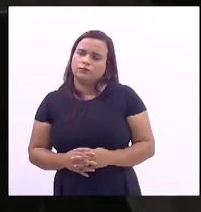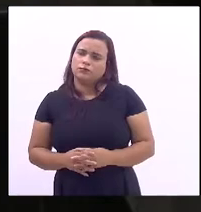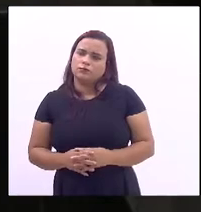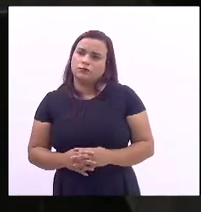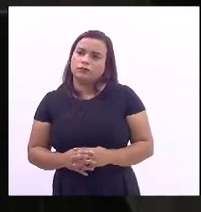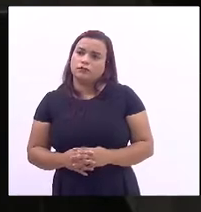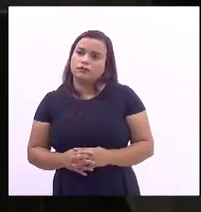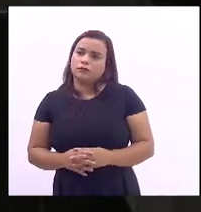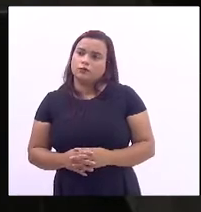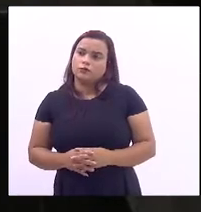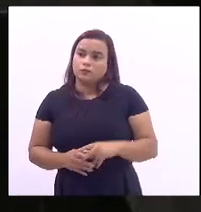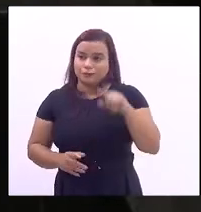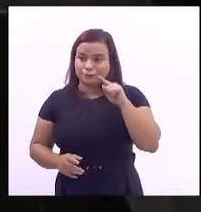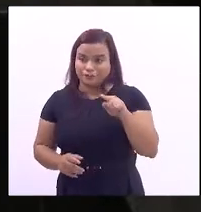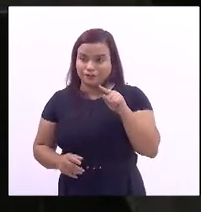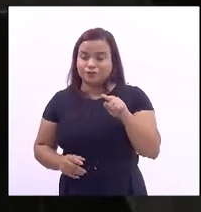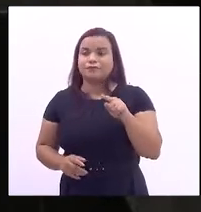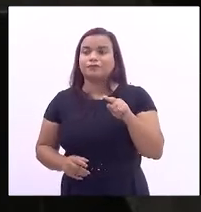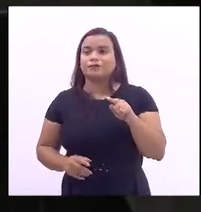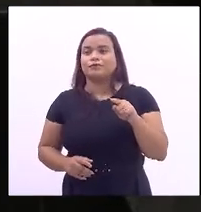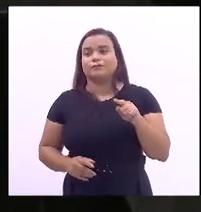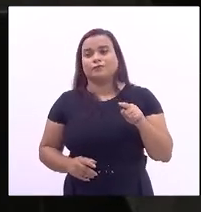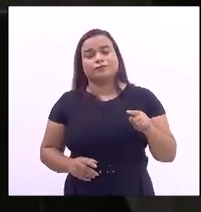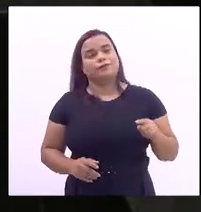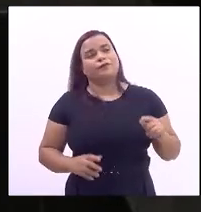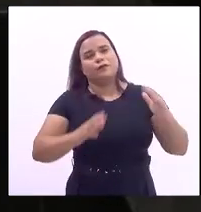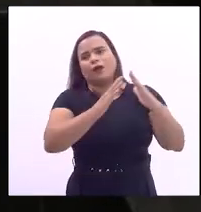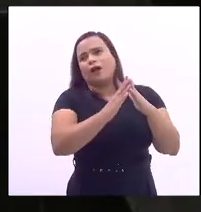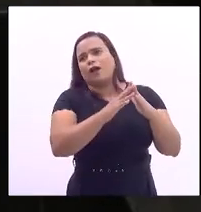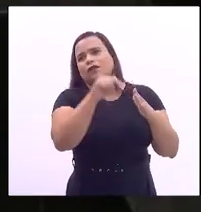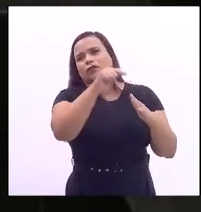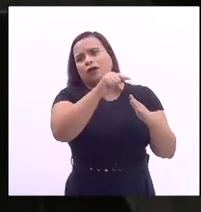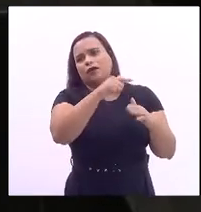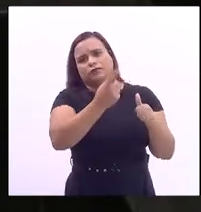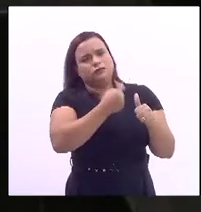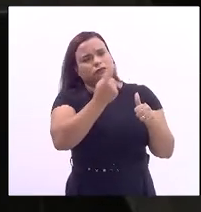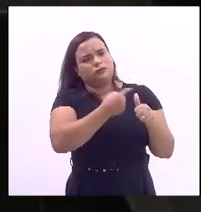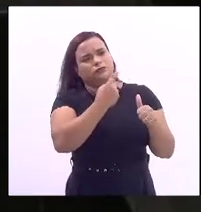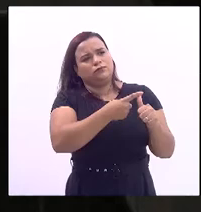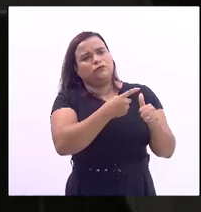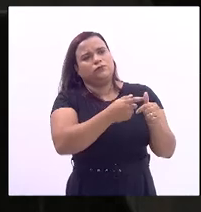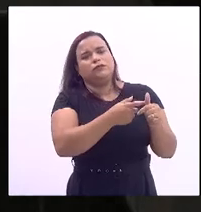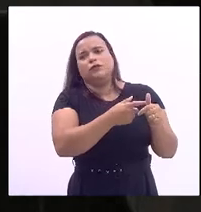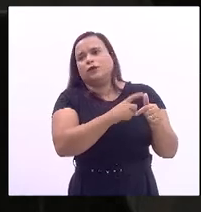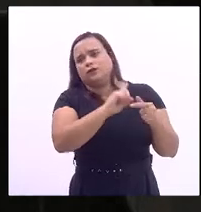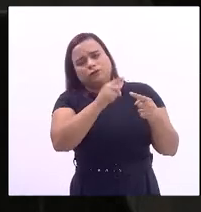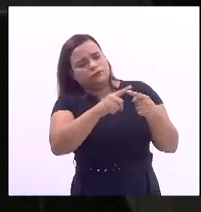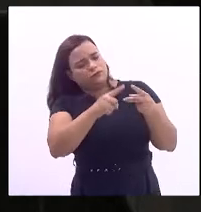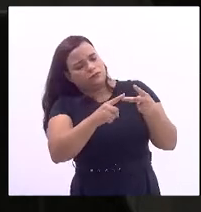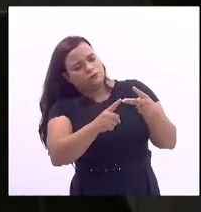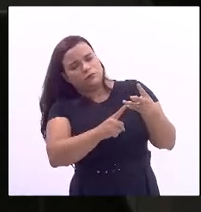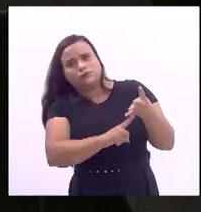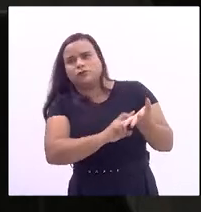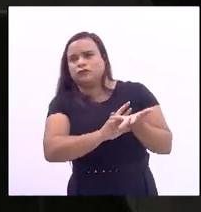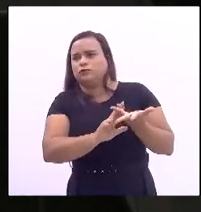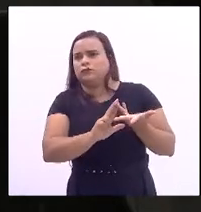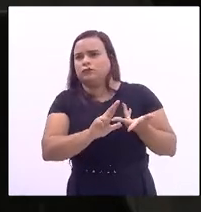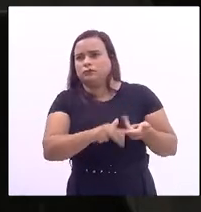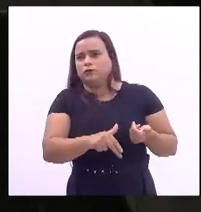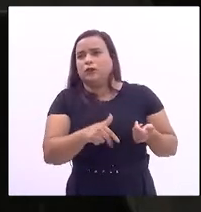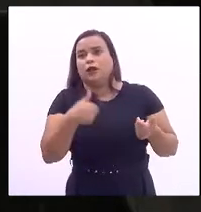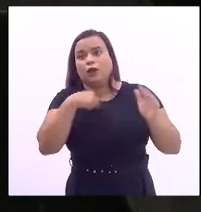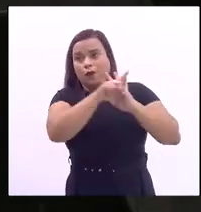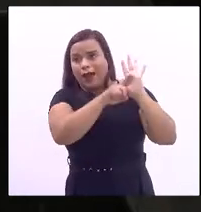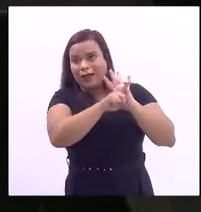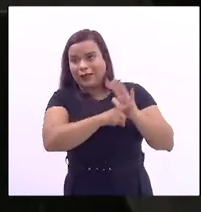que este móvel possa ser um puxador de todos os outros se bem que não fiz